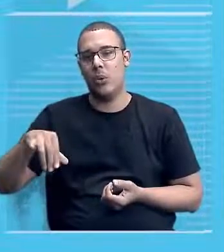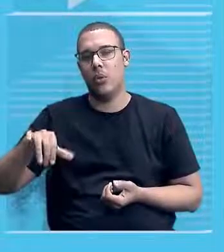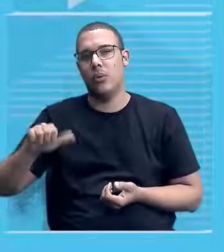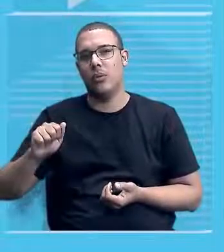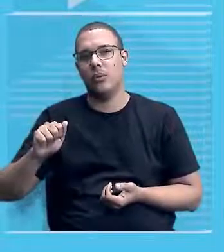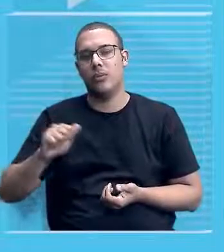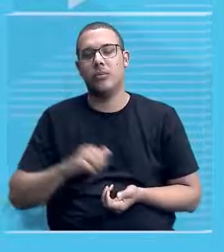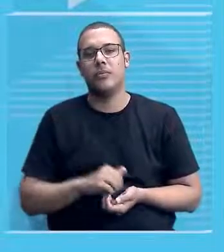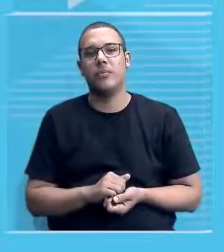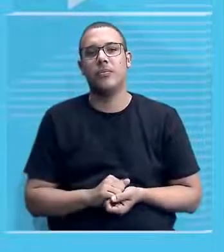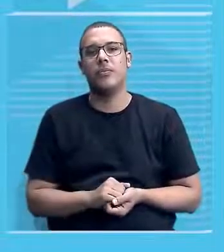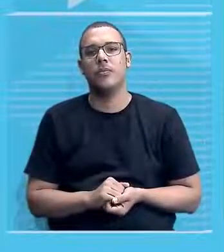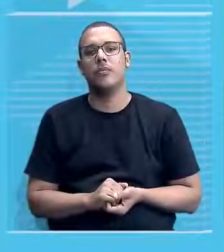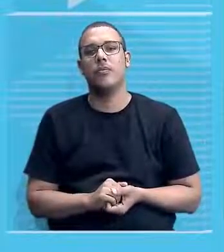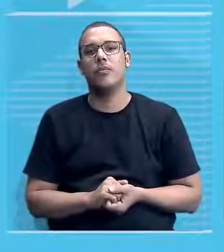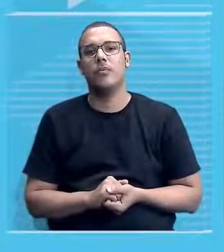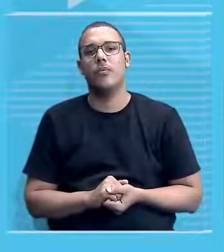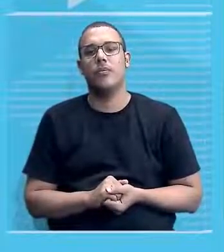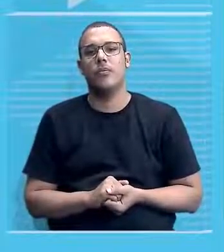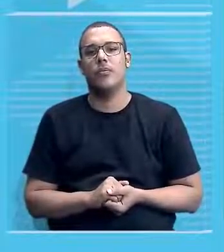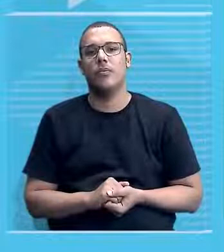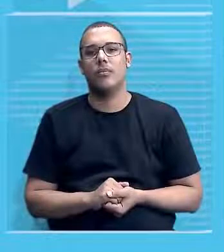e a colônia